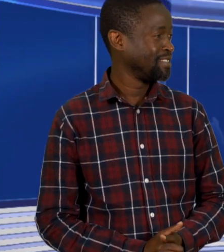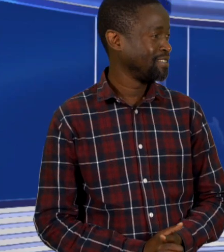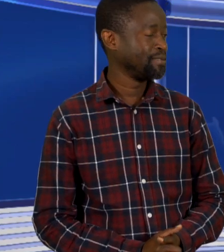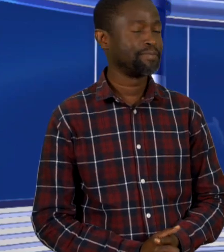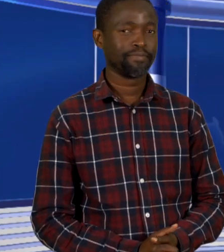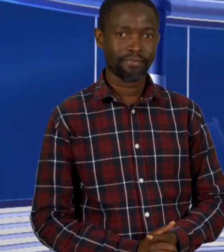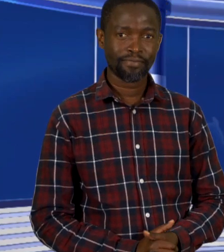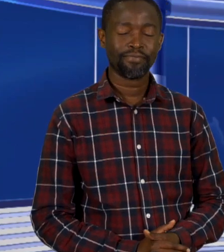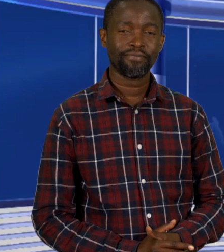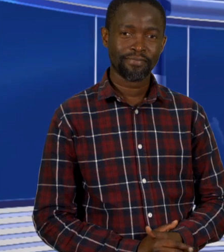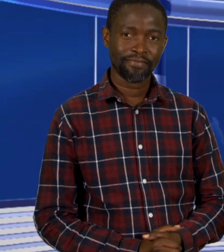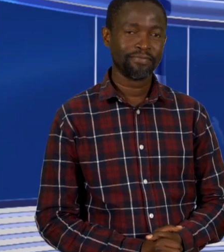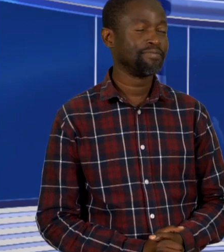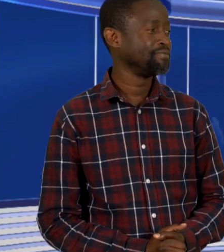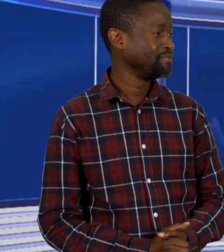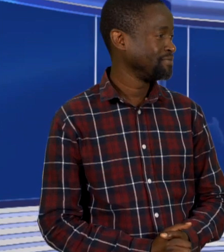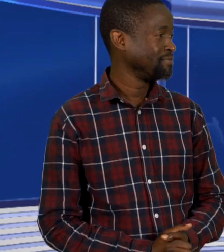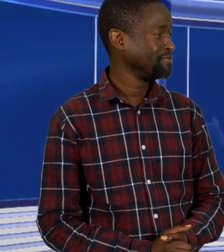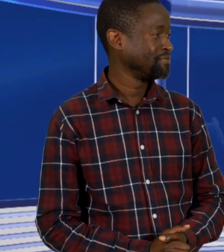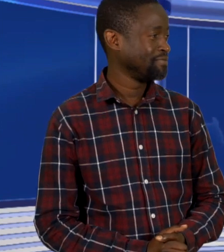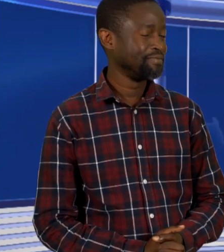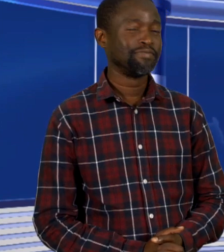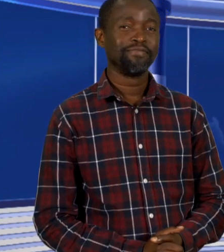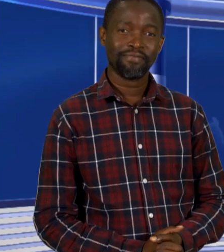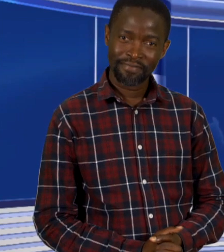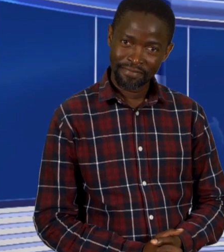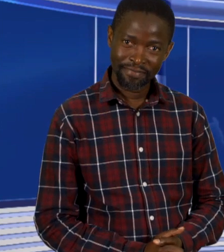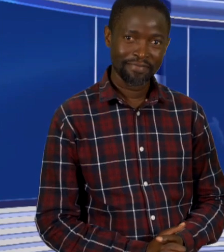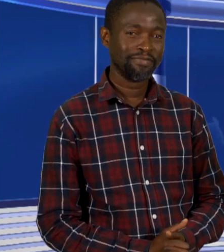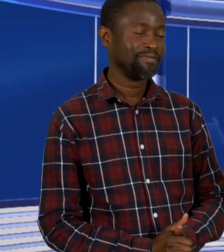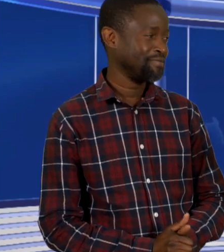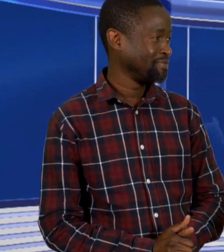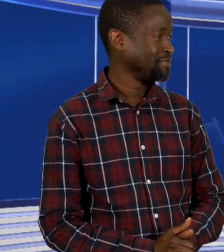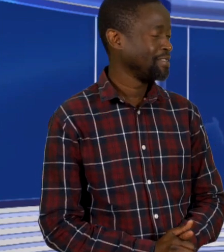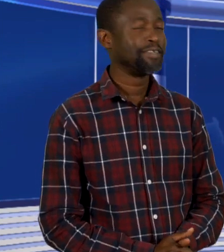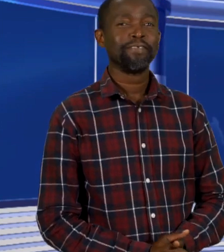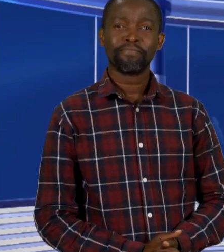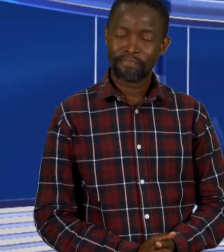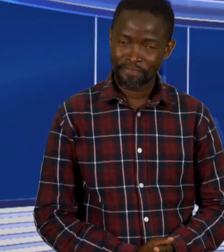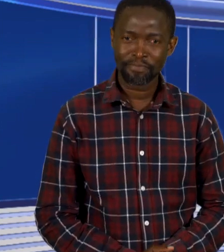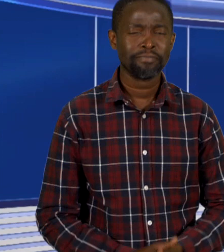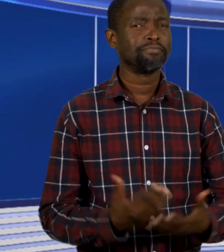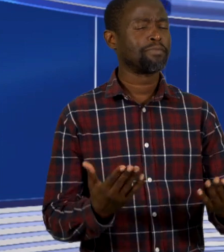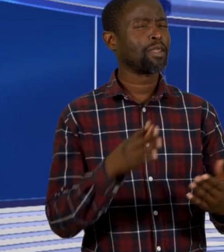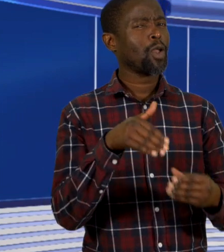edição do programa da TV surdo. Prometemos trazer mais informações daqui a sete dias.